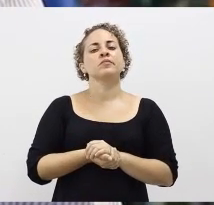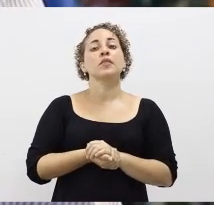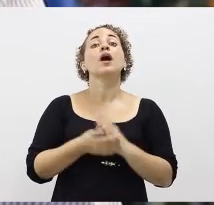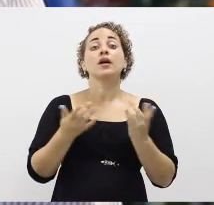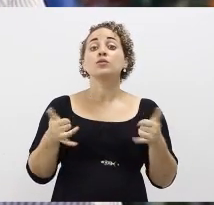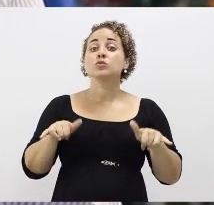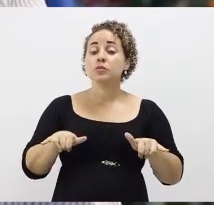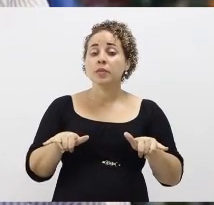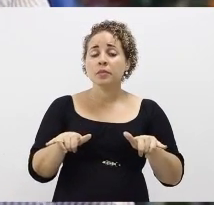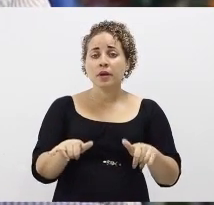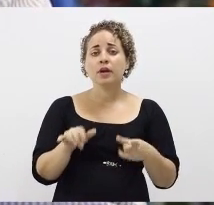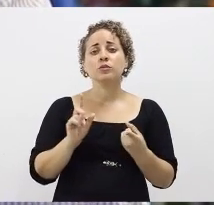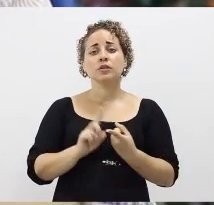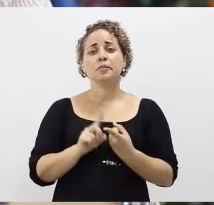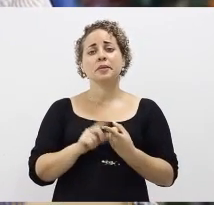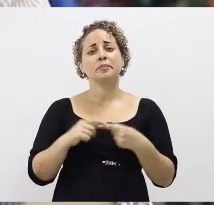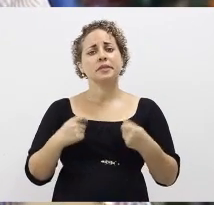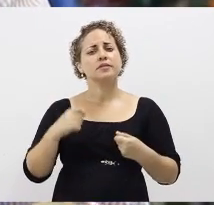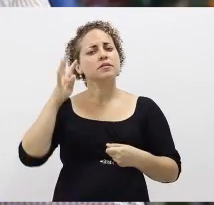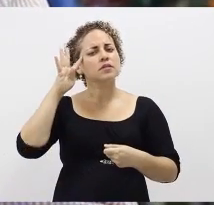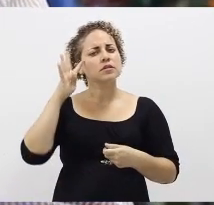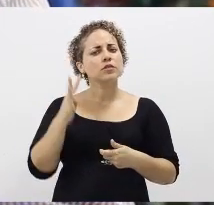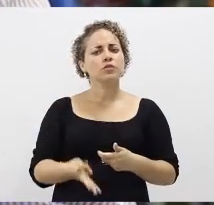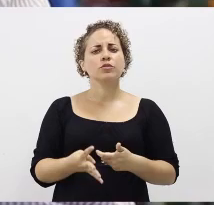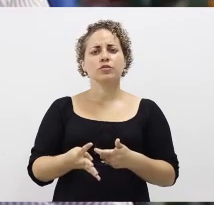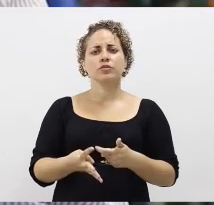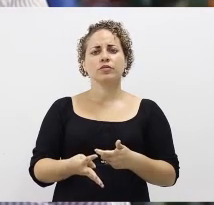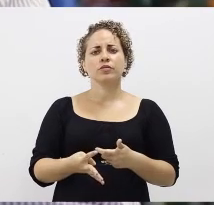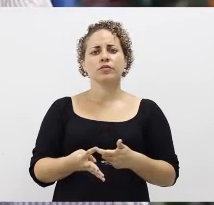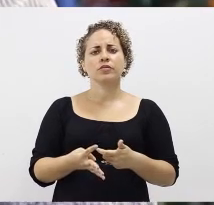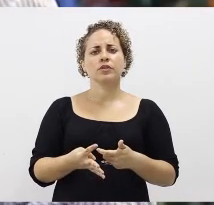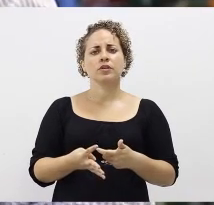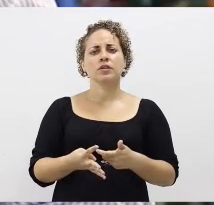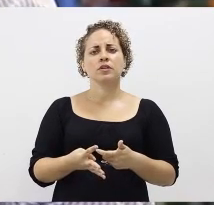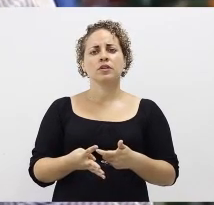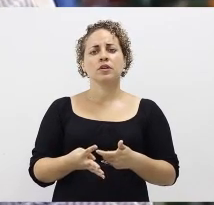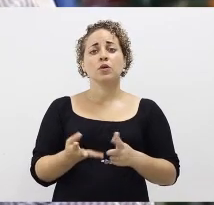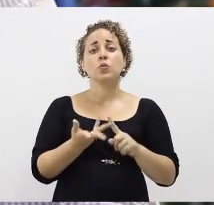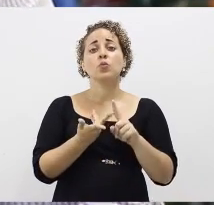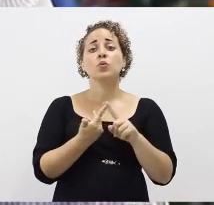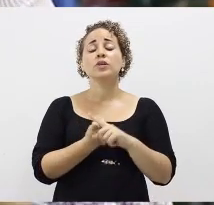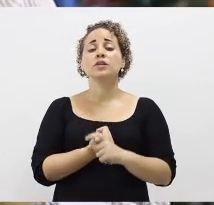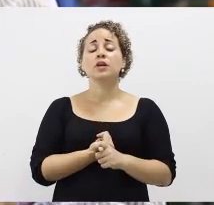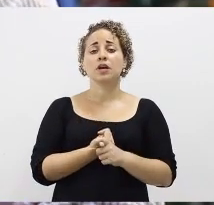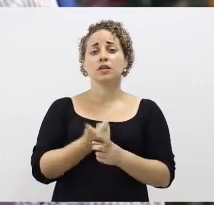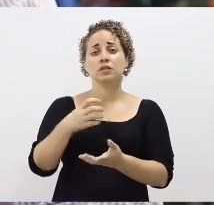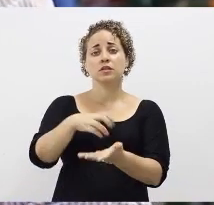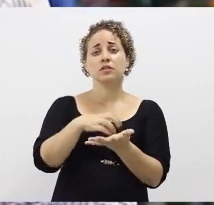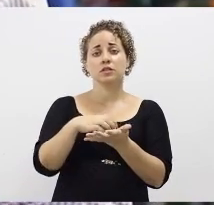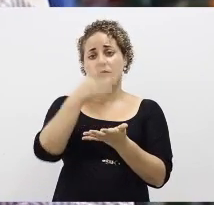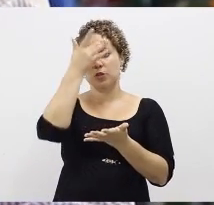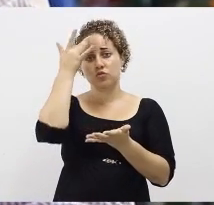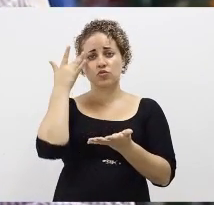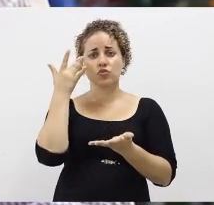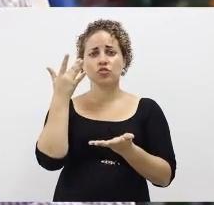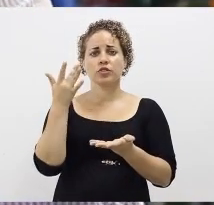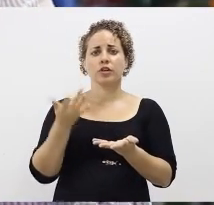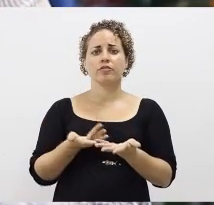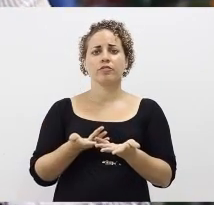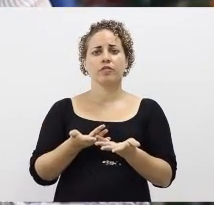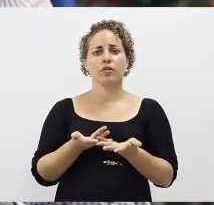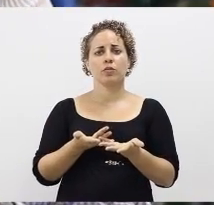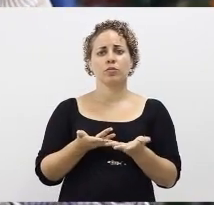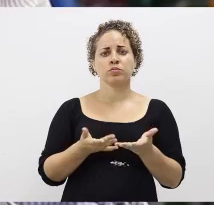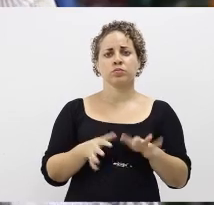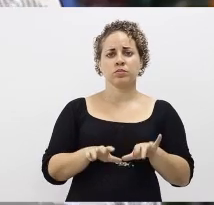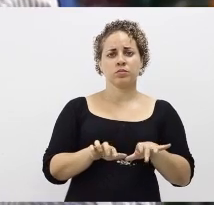supermercado, ele precisa decidir a quantidade de funcionários que ficarão nos caixas,